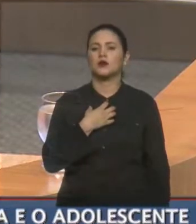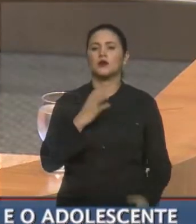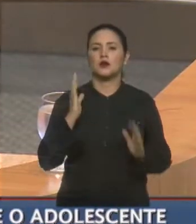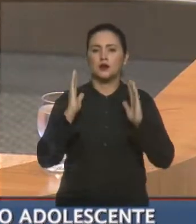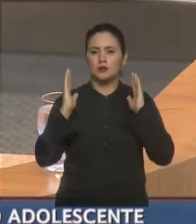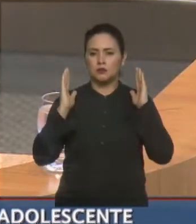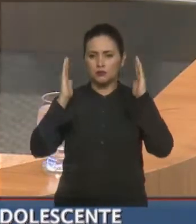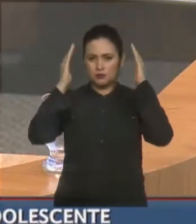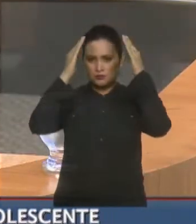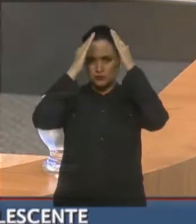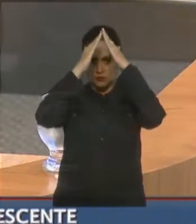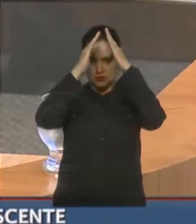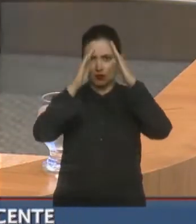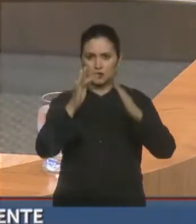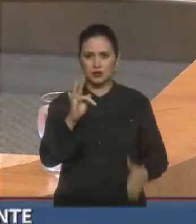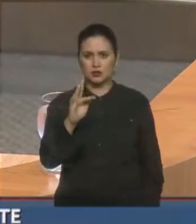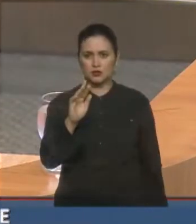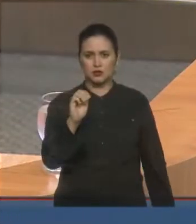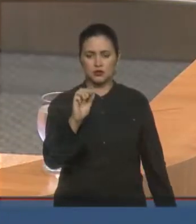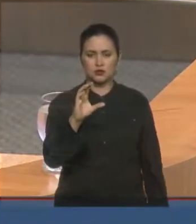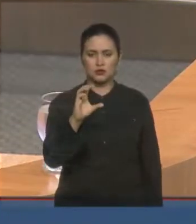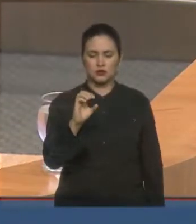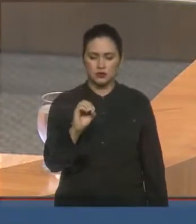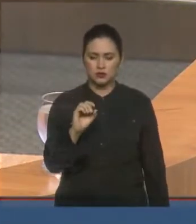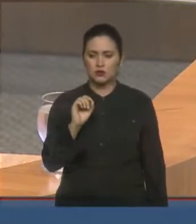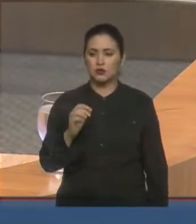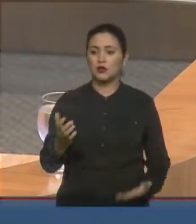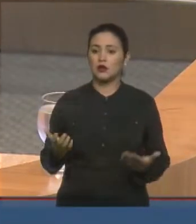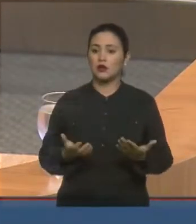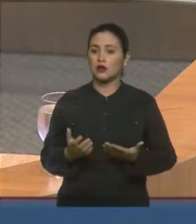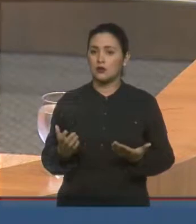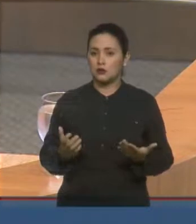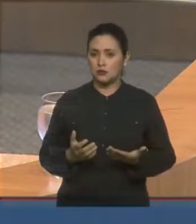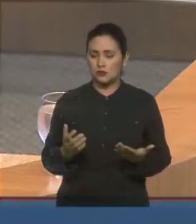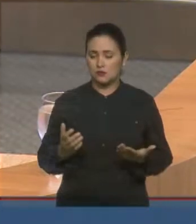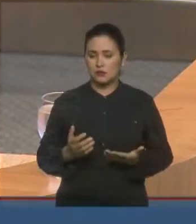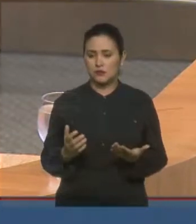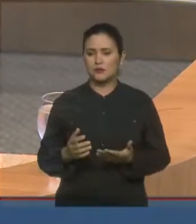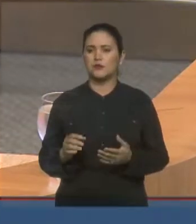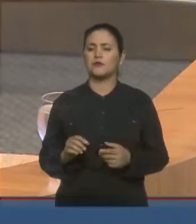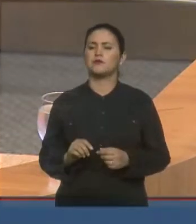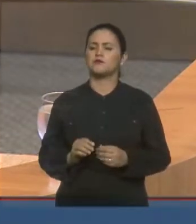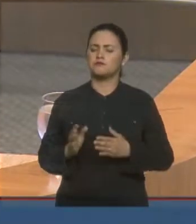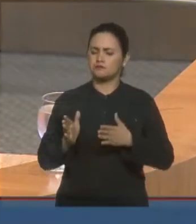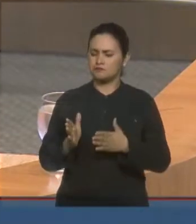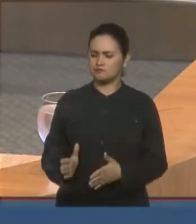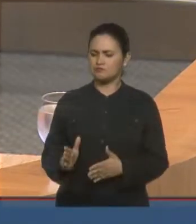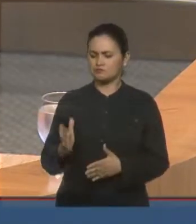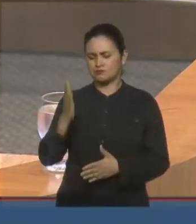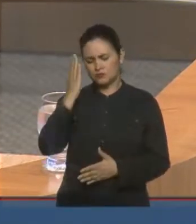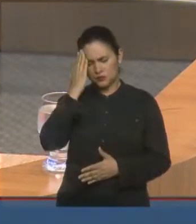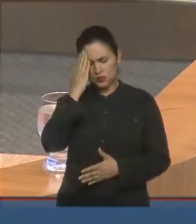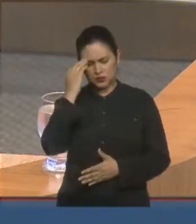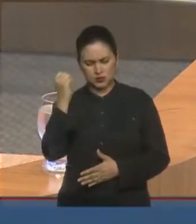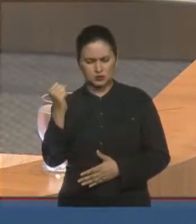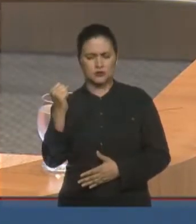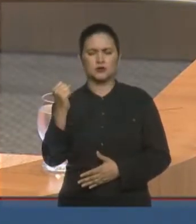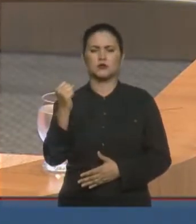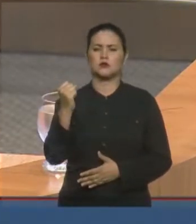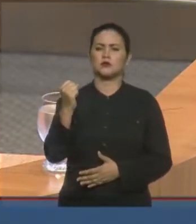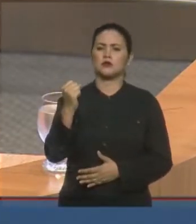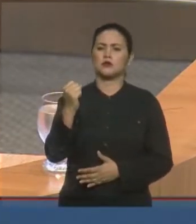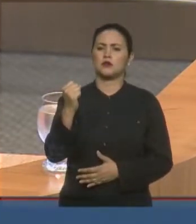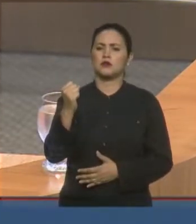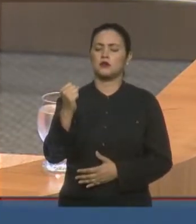que nesse momento, na cidade do Vaticano, conduz com firmeza, com sabedoria, com discernimento,